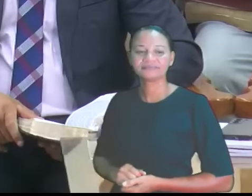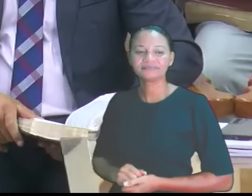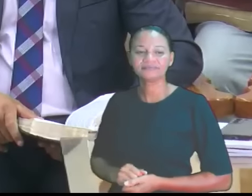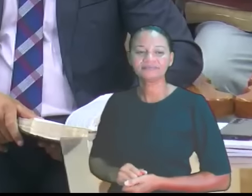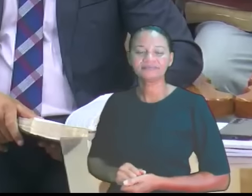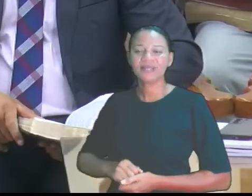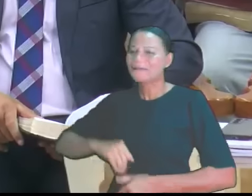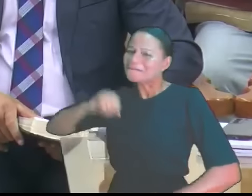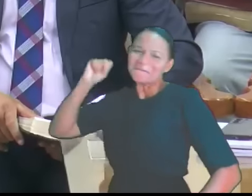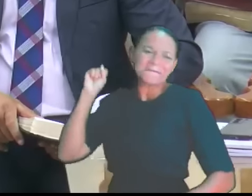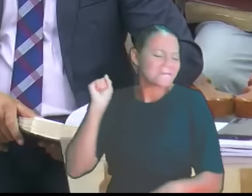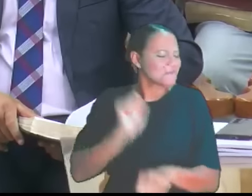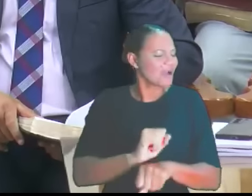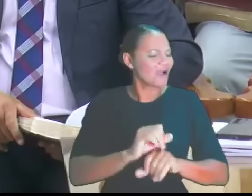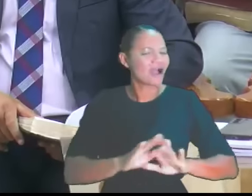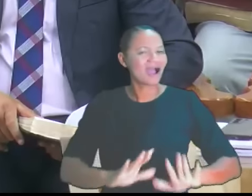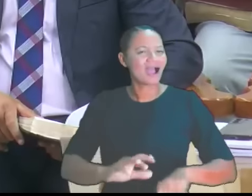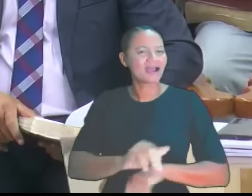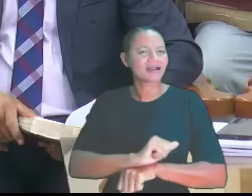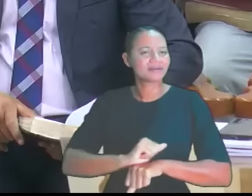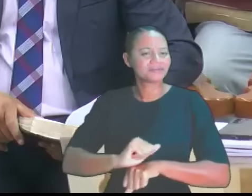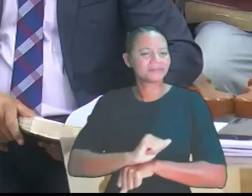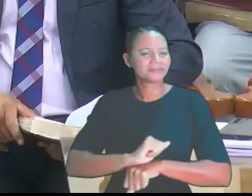Para, Abraão!